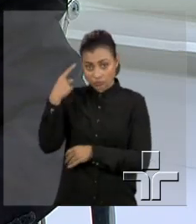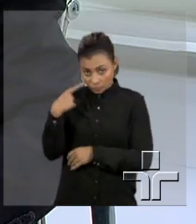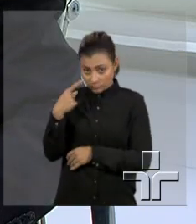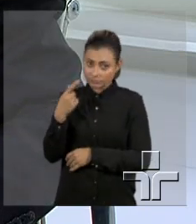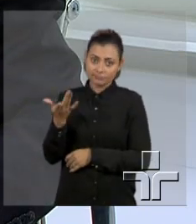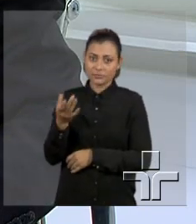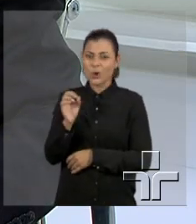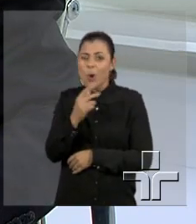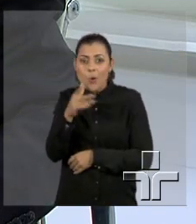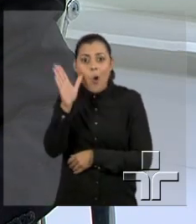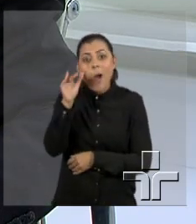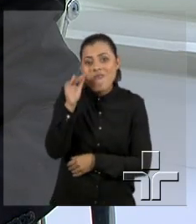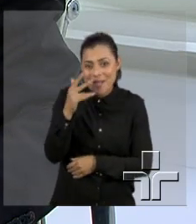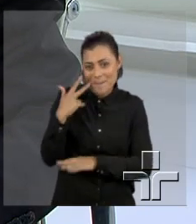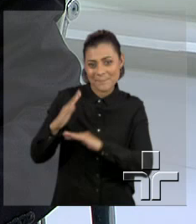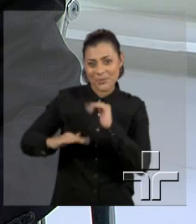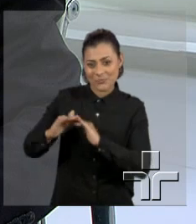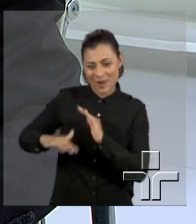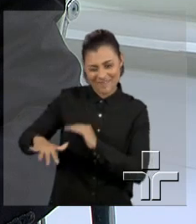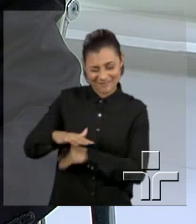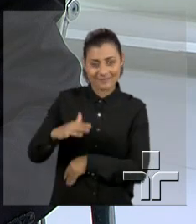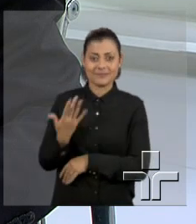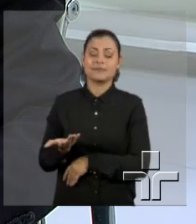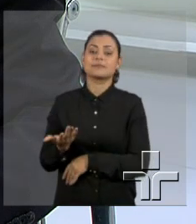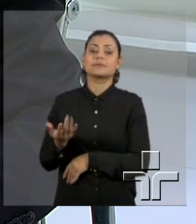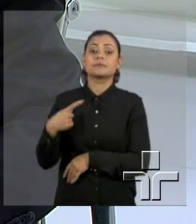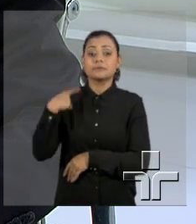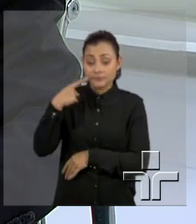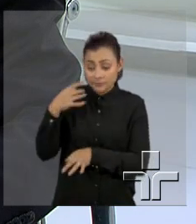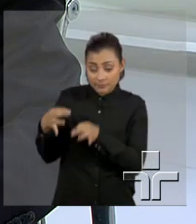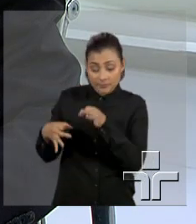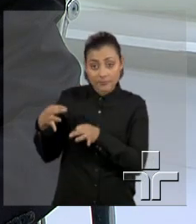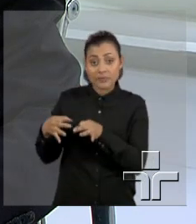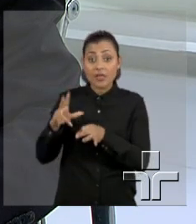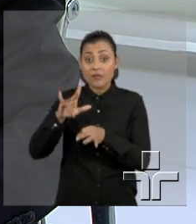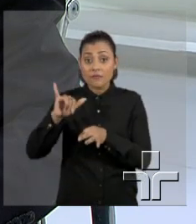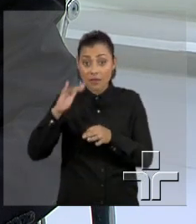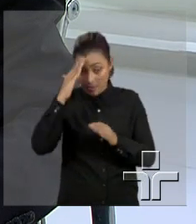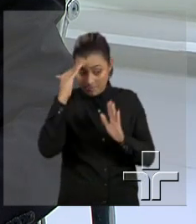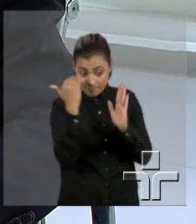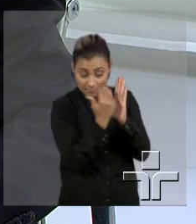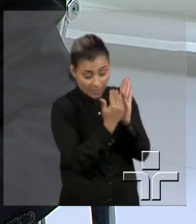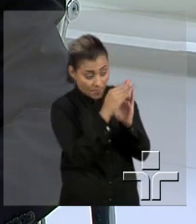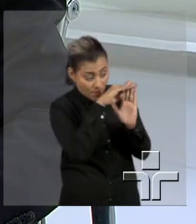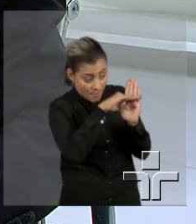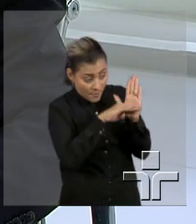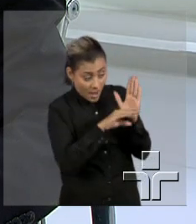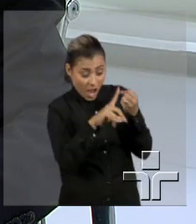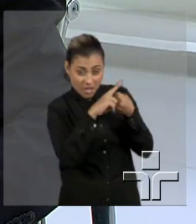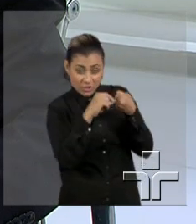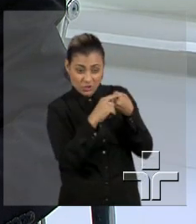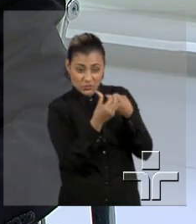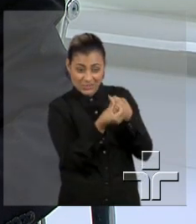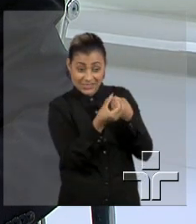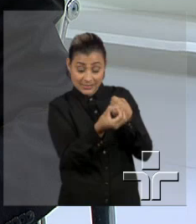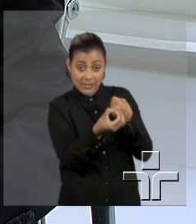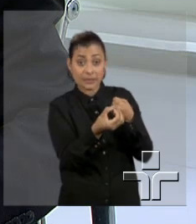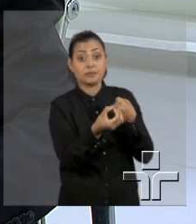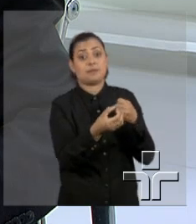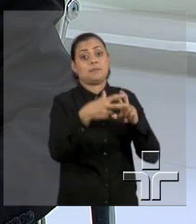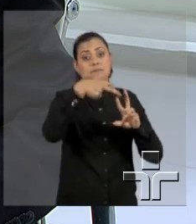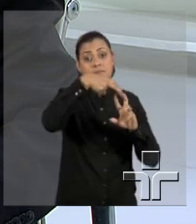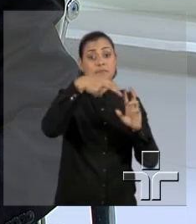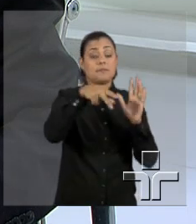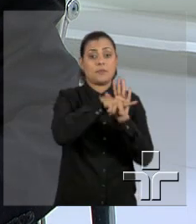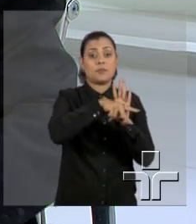curioso do direito vai para as cláusulas pétreas, artigo 60, parágrafo 4º,